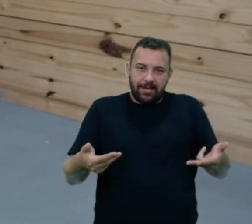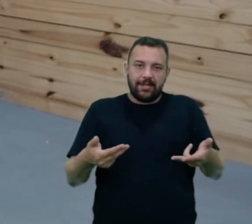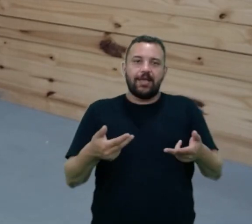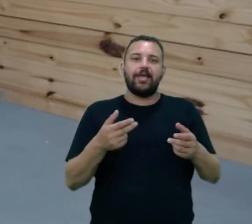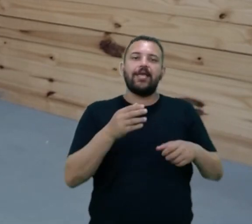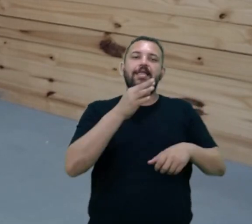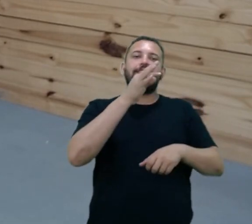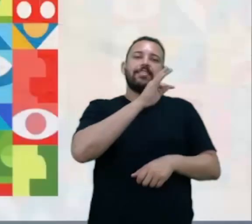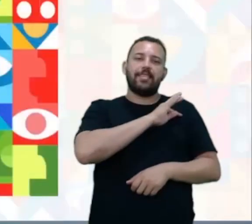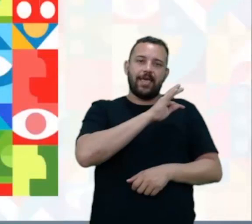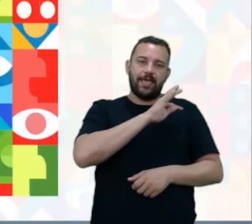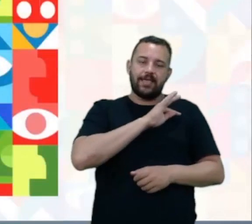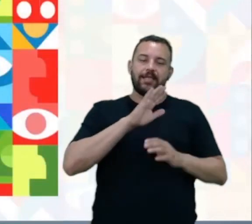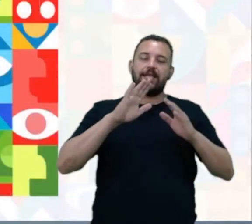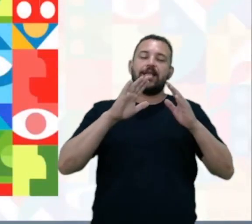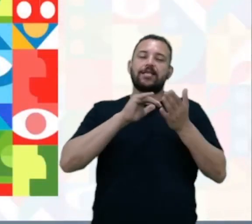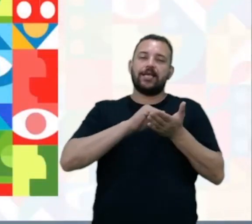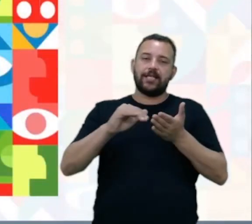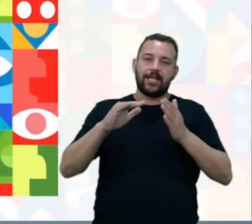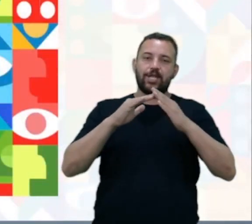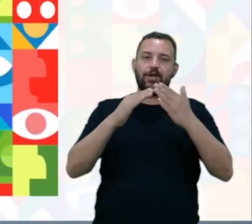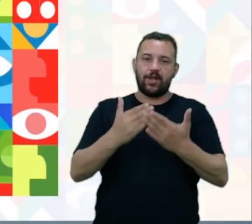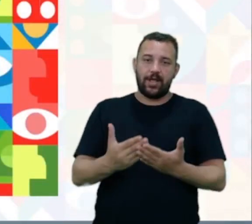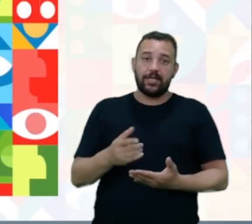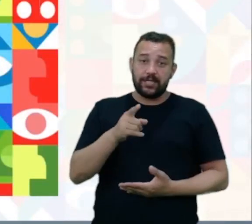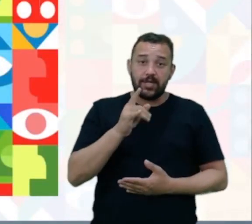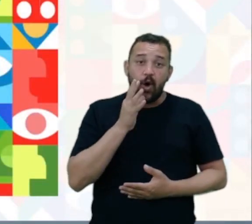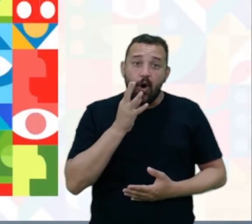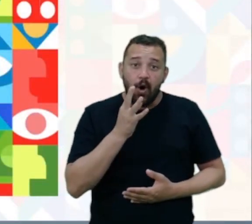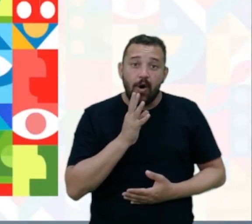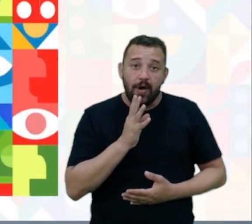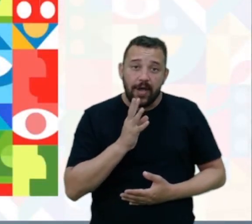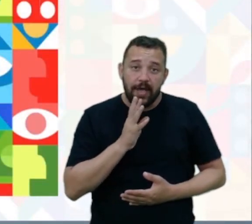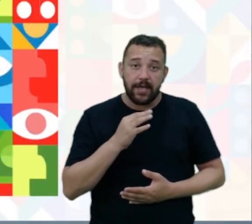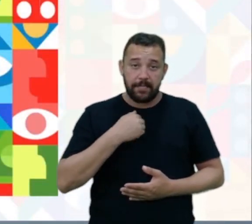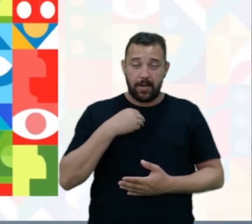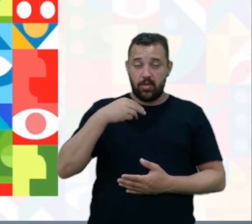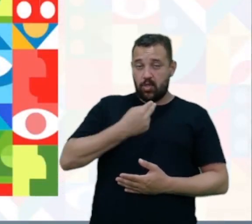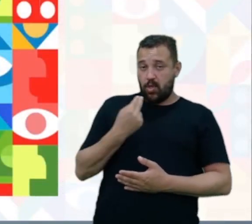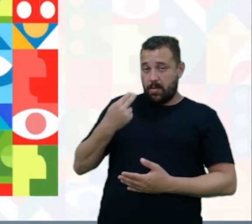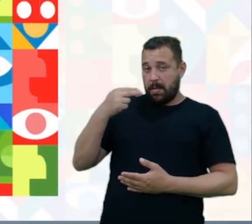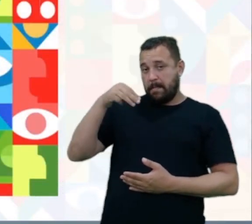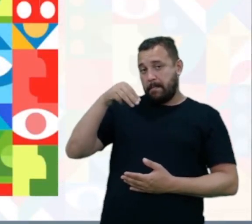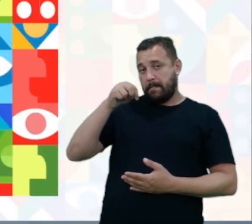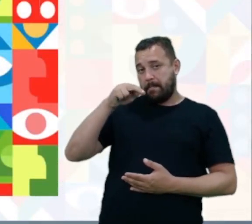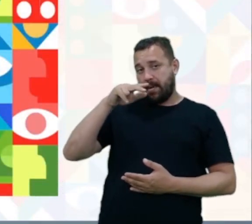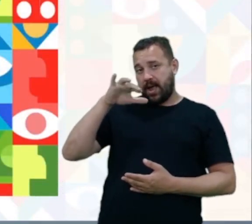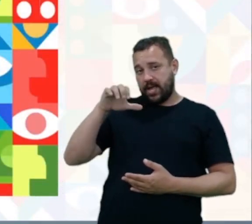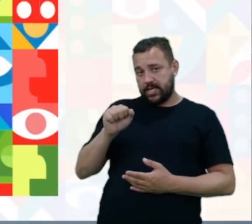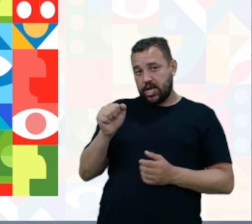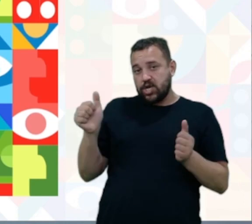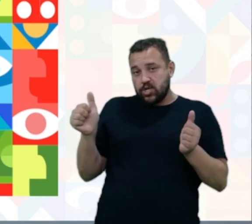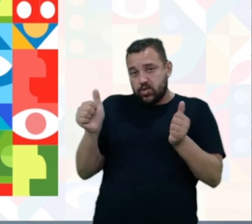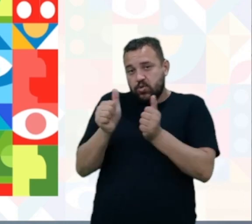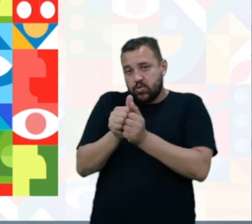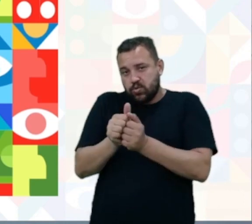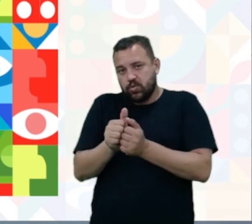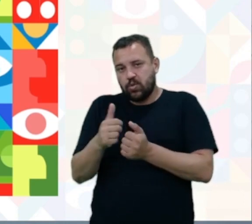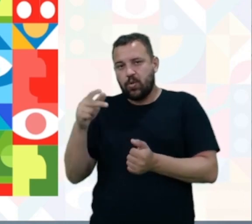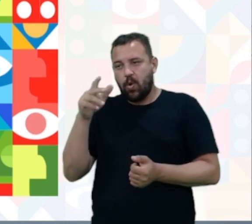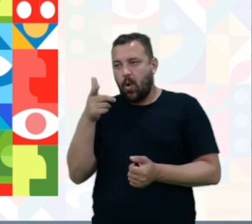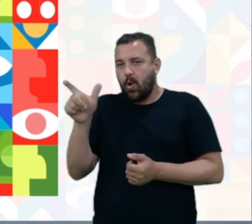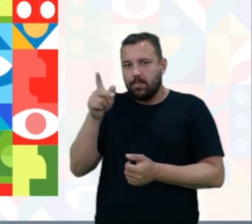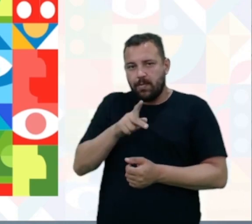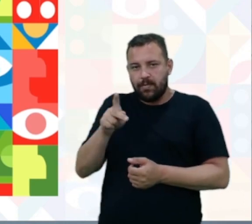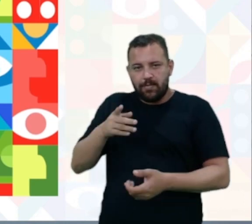em Secretaria Escolar. Para quem não me conhece ainda, sou Márcia Justino e junto com os meus colegas vamos mediar o